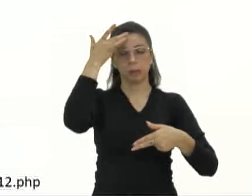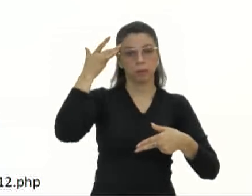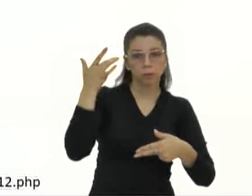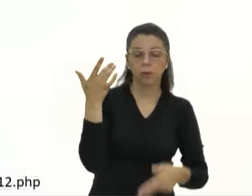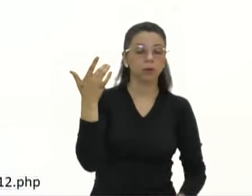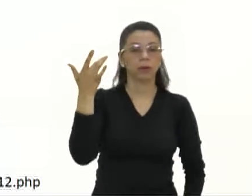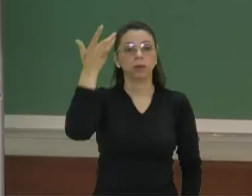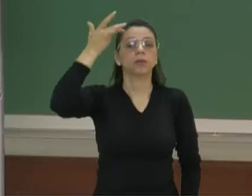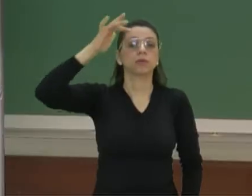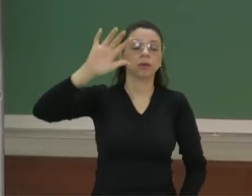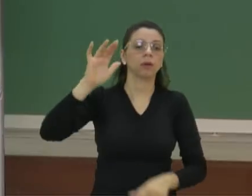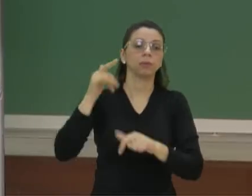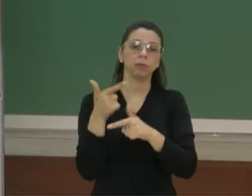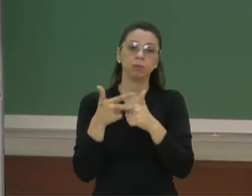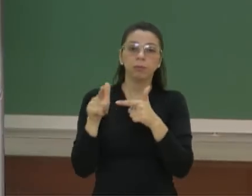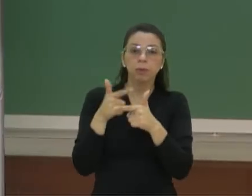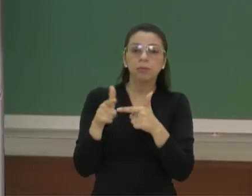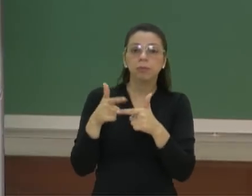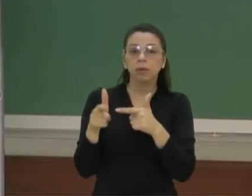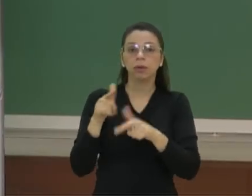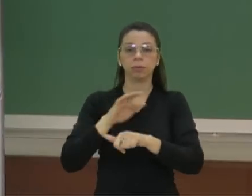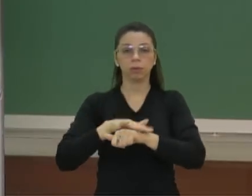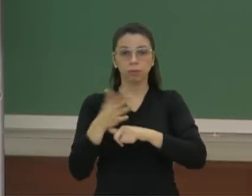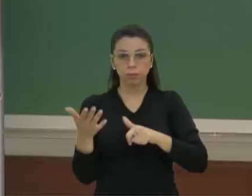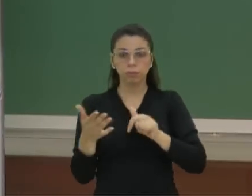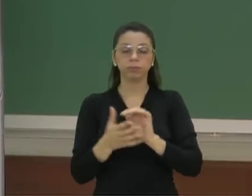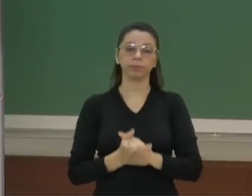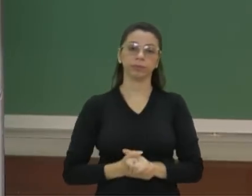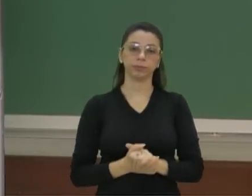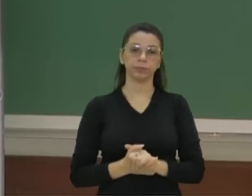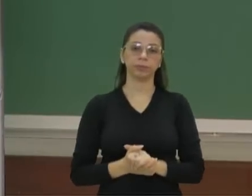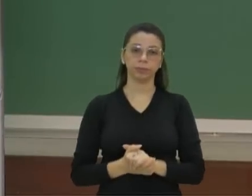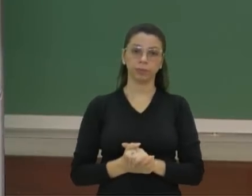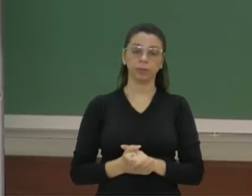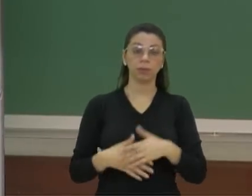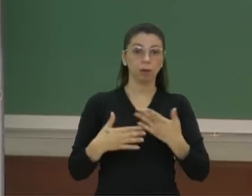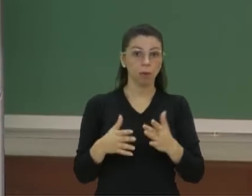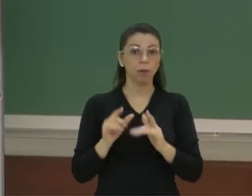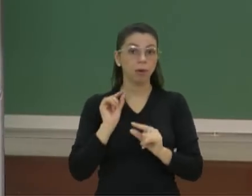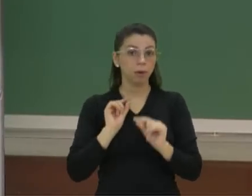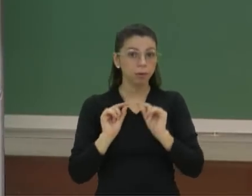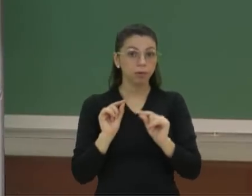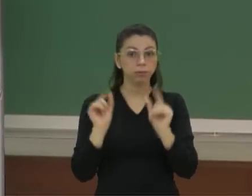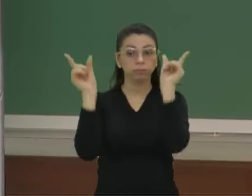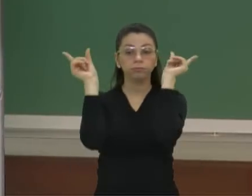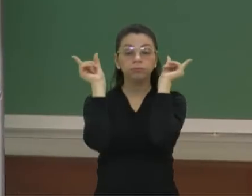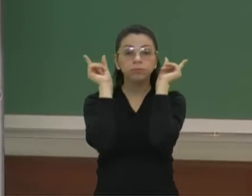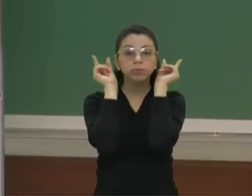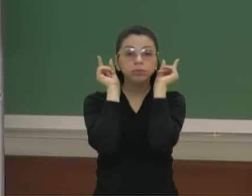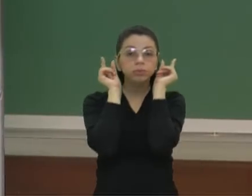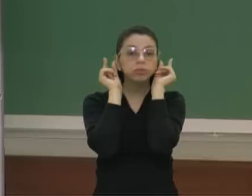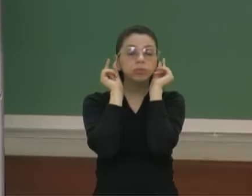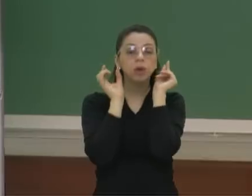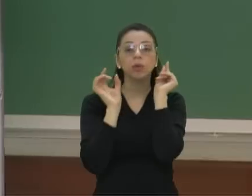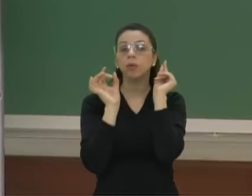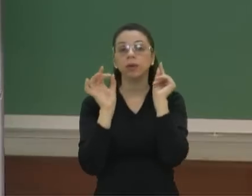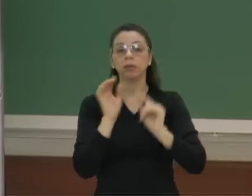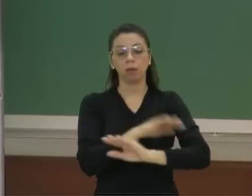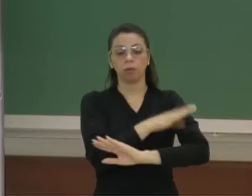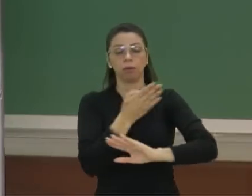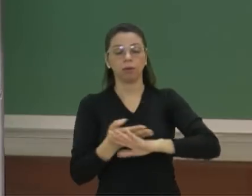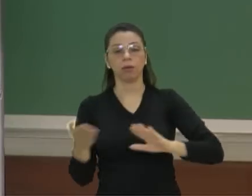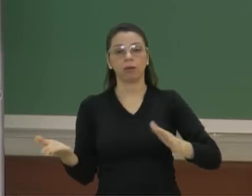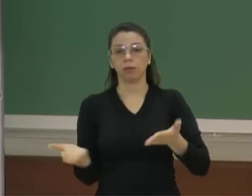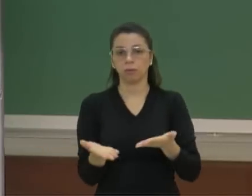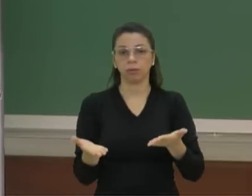fonoaudióloga Marcela Vidal. Então, olha nessa segunda parte da reportagem que essa perda auditiva não é do dia para a noite.